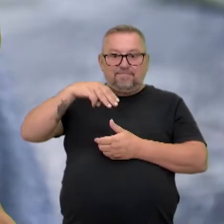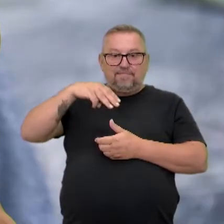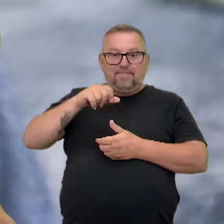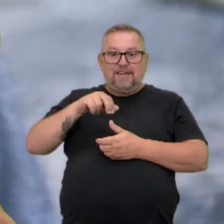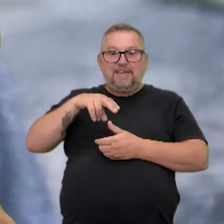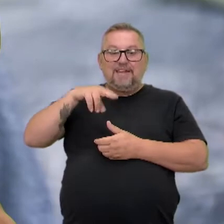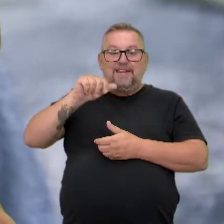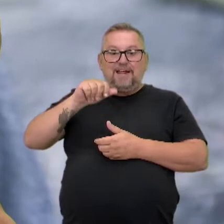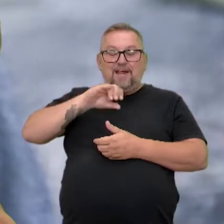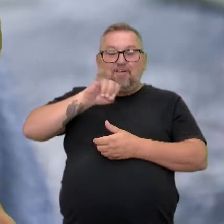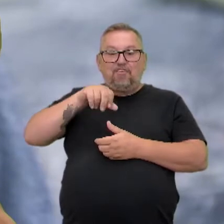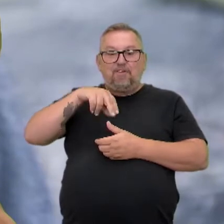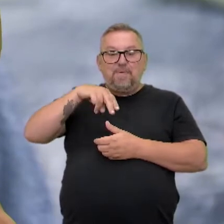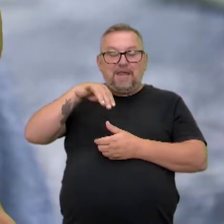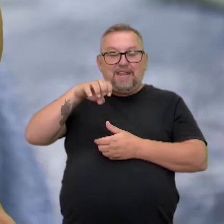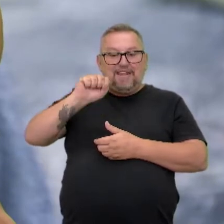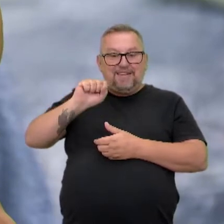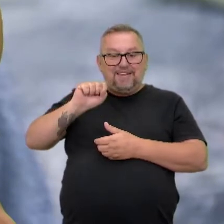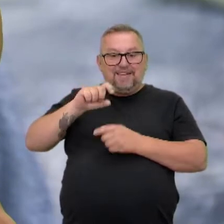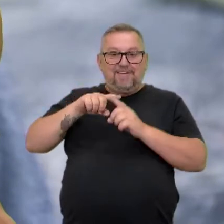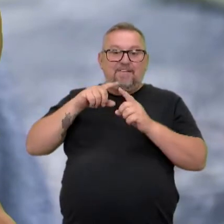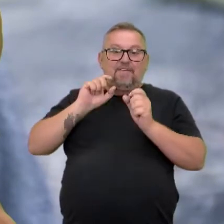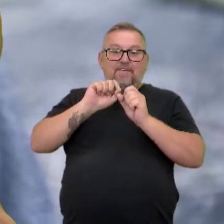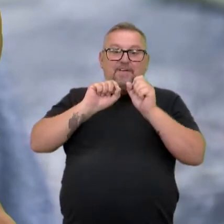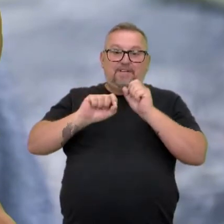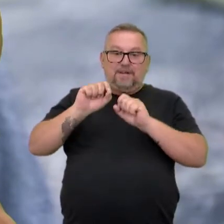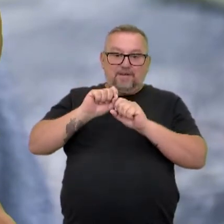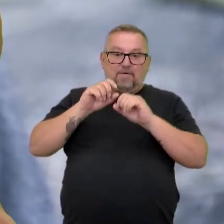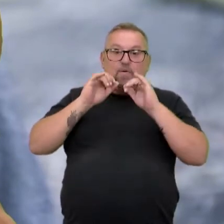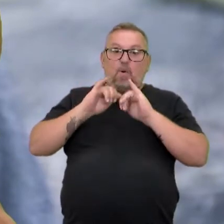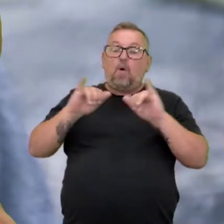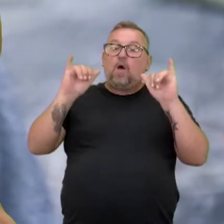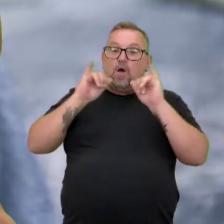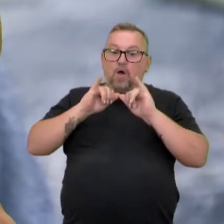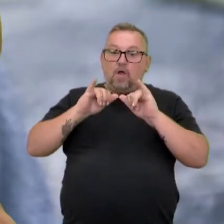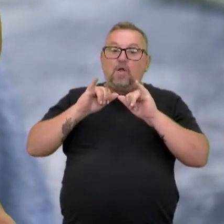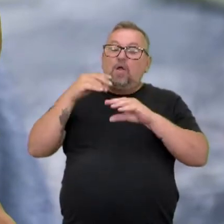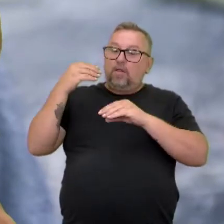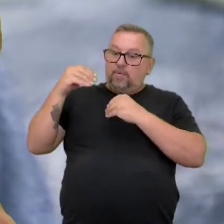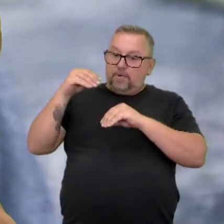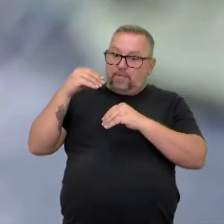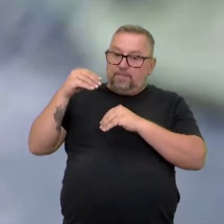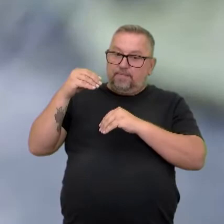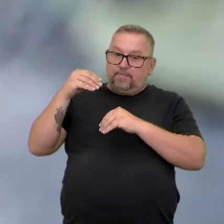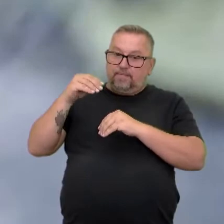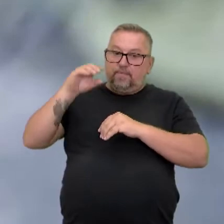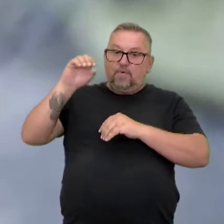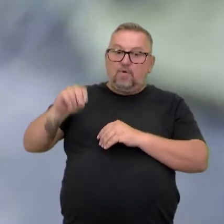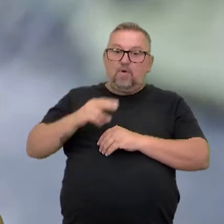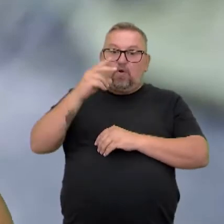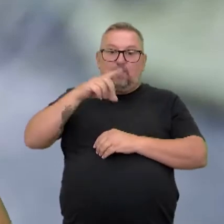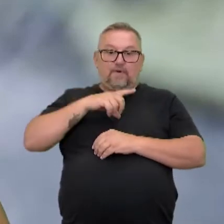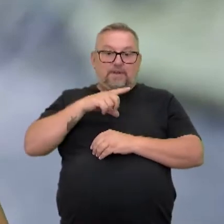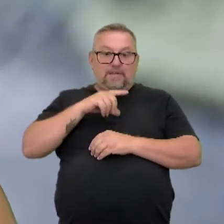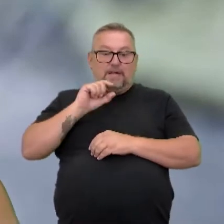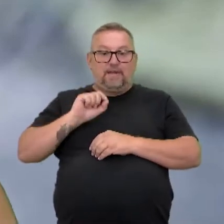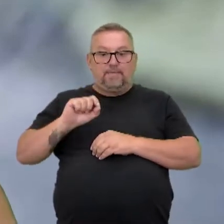Mariana Ximenes, falaram que eles eram muito parecidos, fizeram uma propaganda explorando esse meme da internet. Ou você tem, por